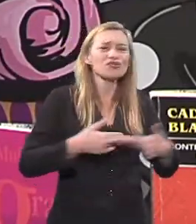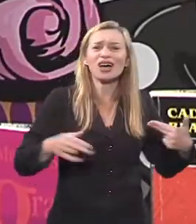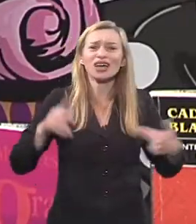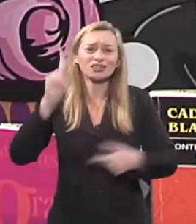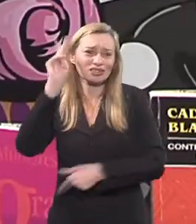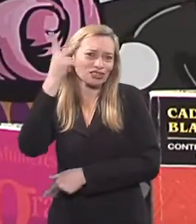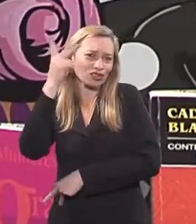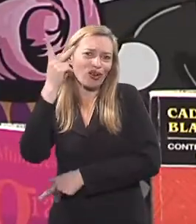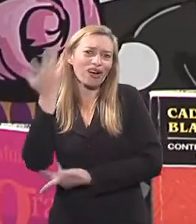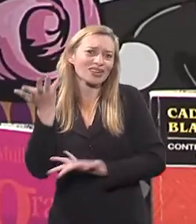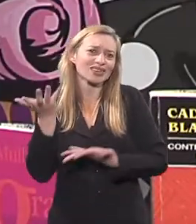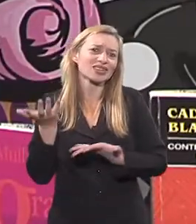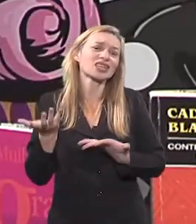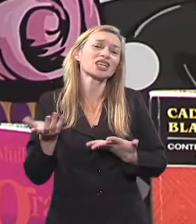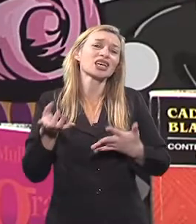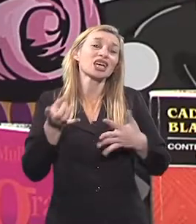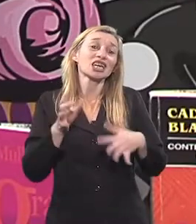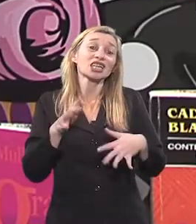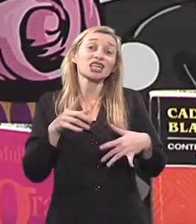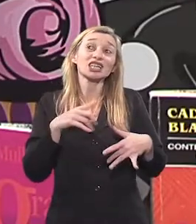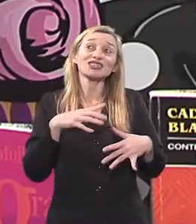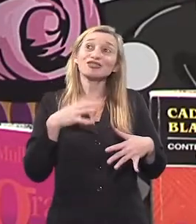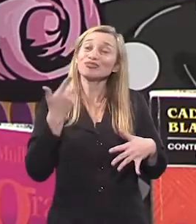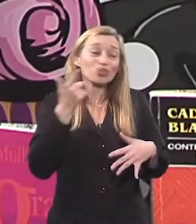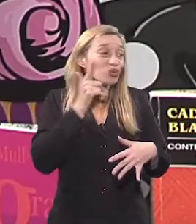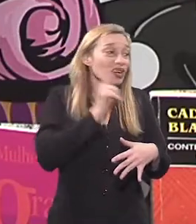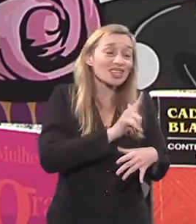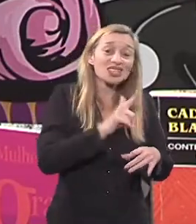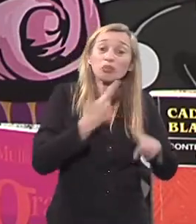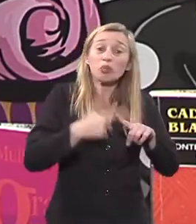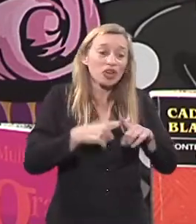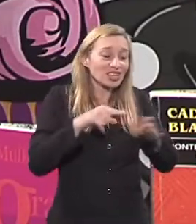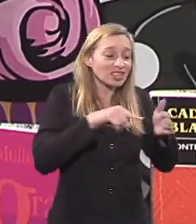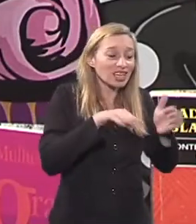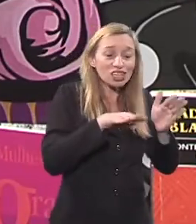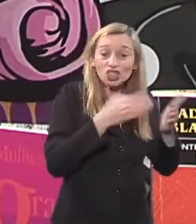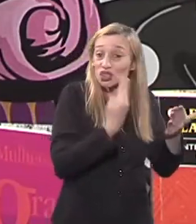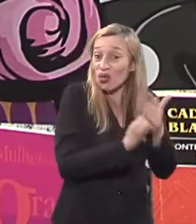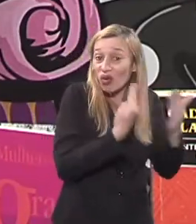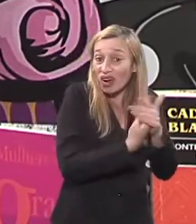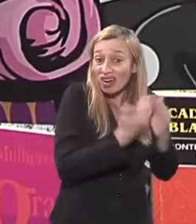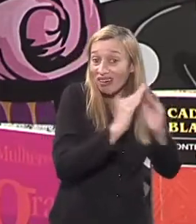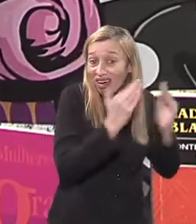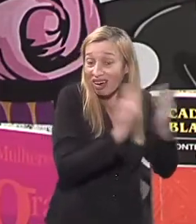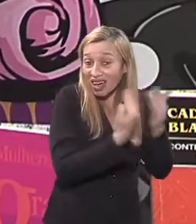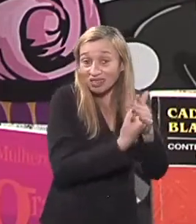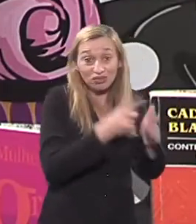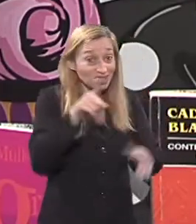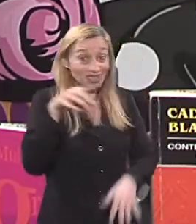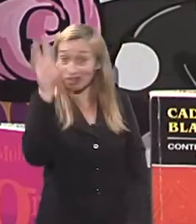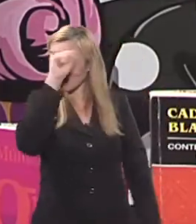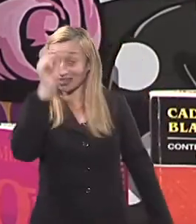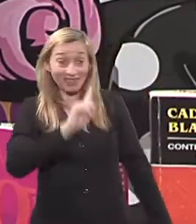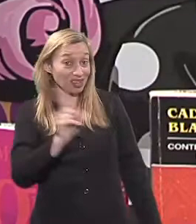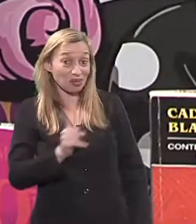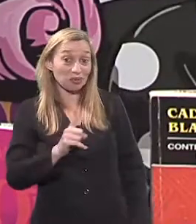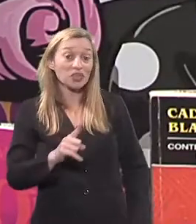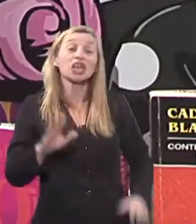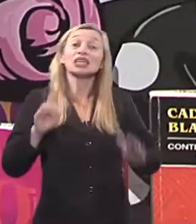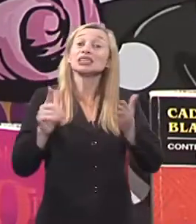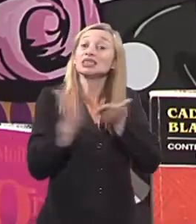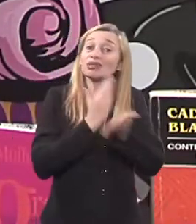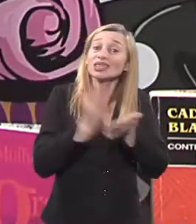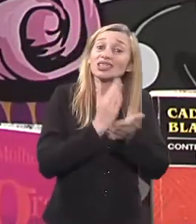da história que a gente desconhece em absoluto, porque na escola desiste. Você não vai aprender isso na escola.